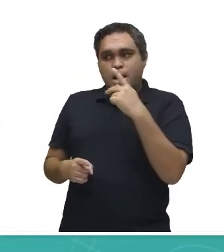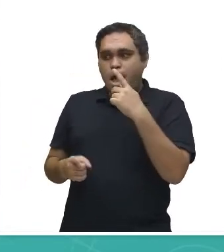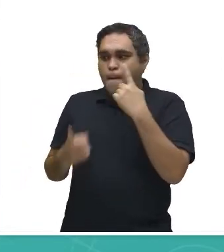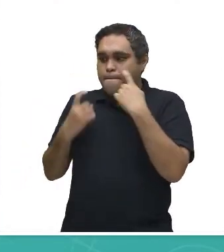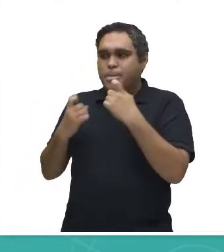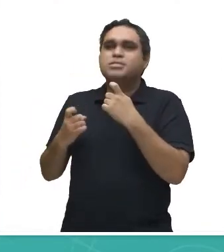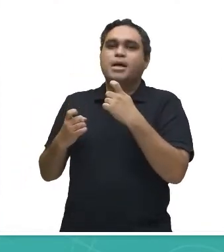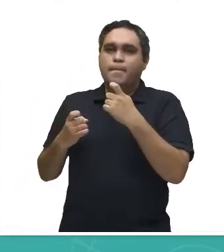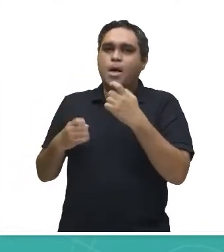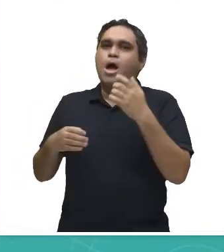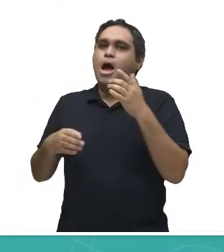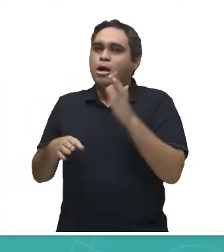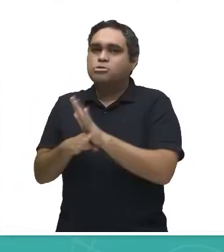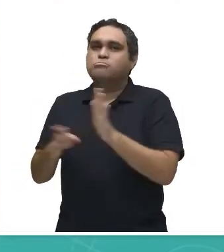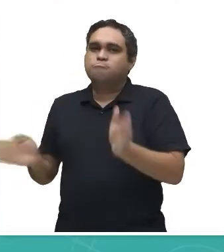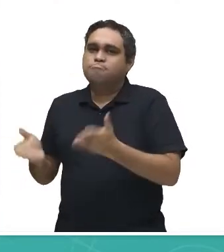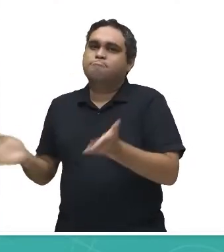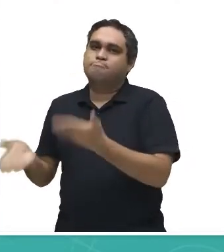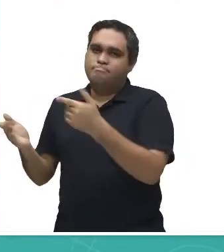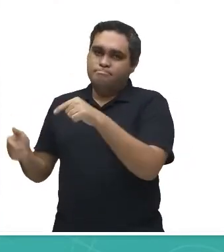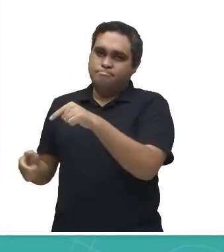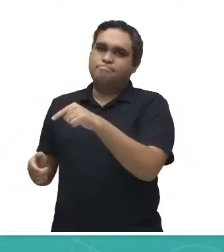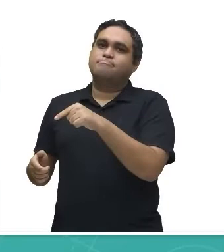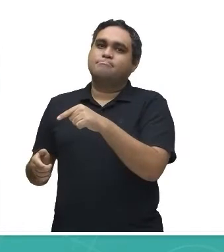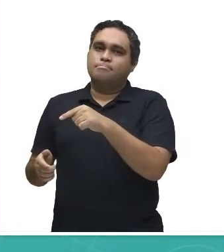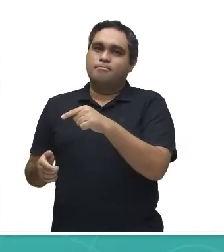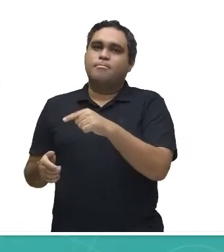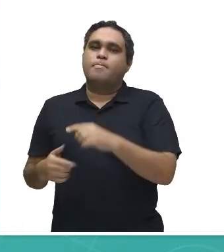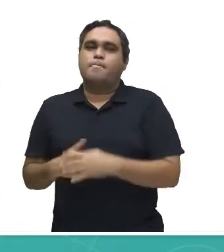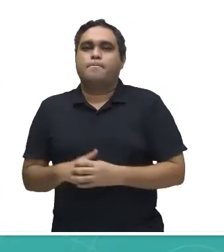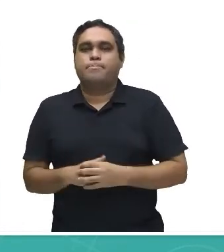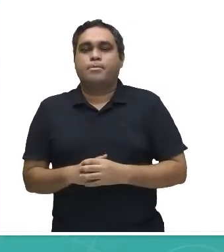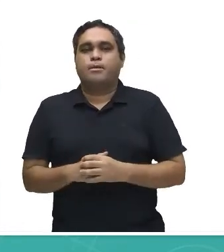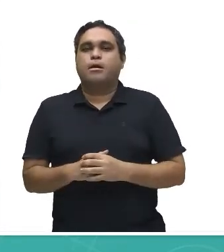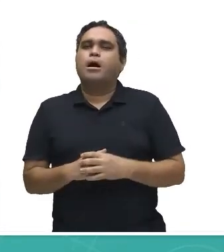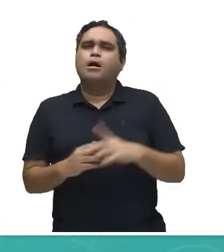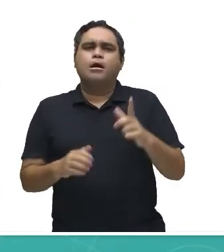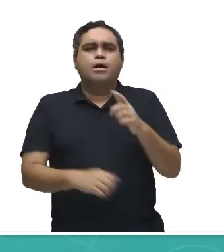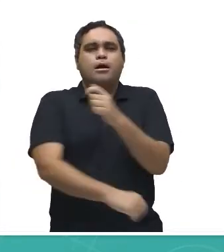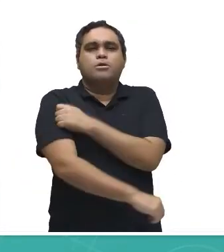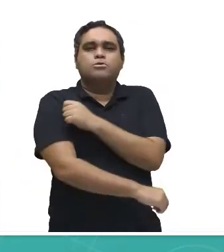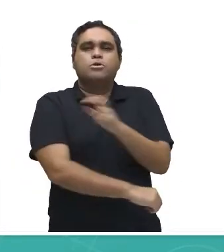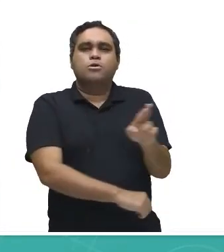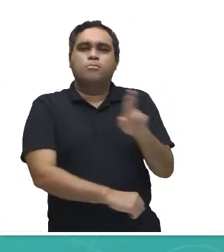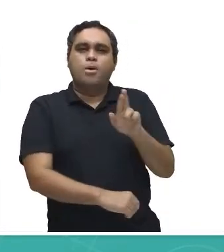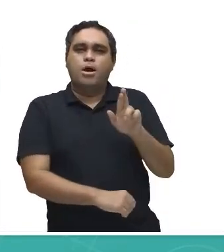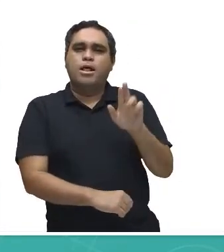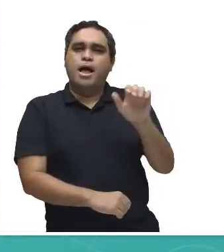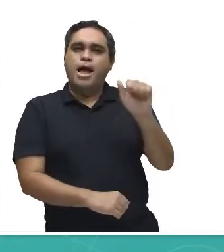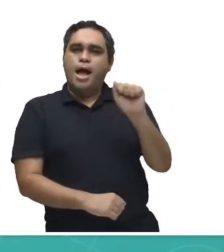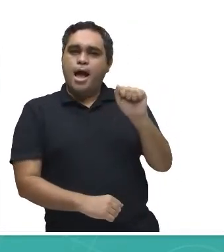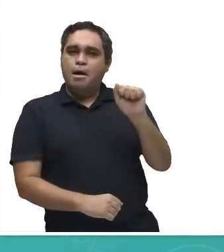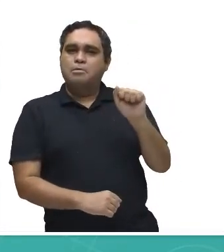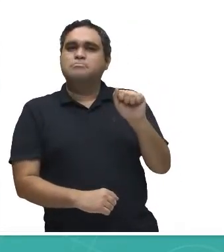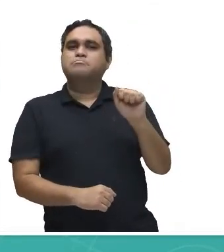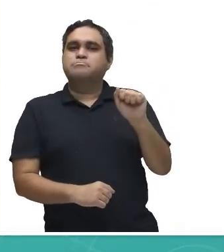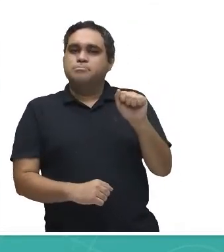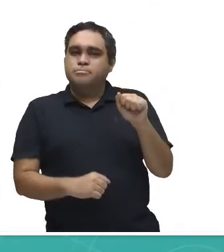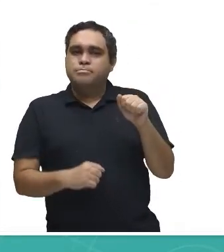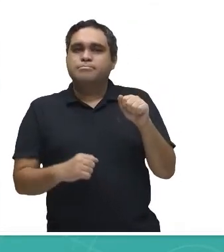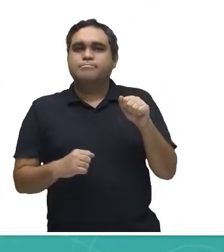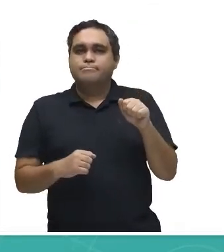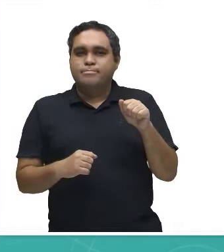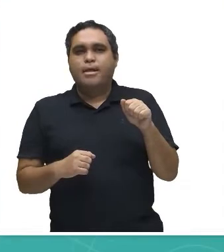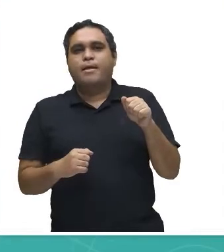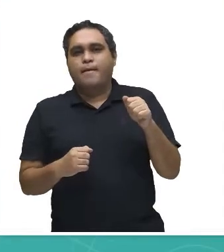né, gente? Olha aí, temos aí alguém respondeu a letra A, foi a Letícia. Letícia, nosso gabarito mais uma vez aí para os nossos